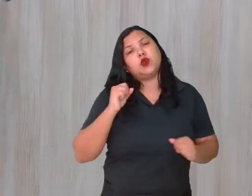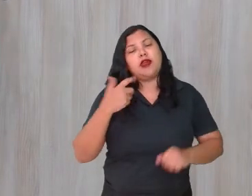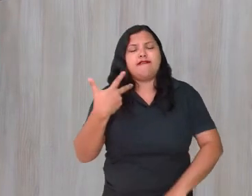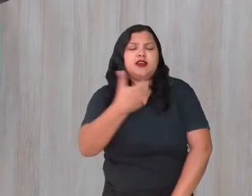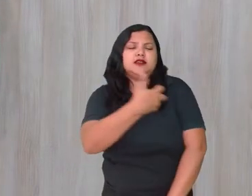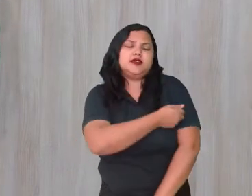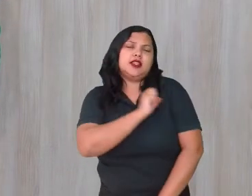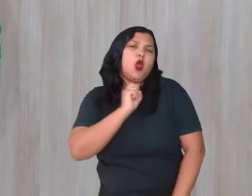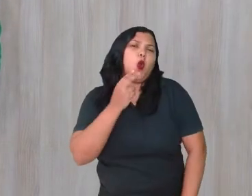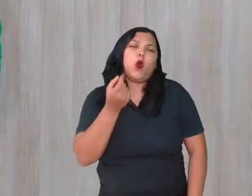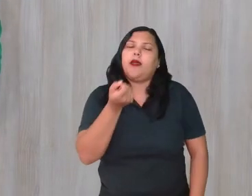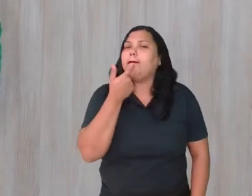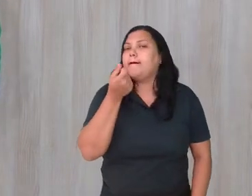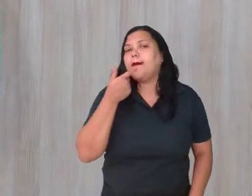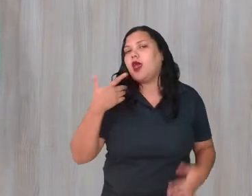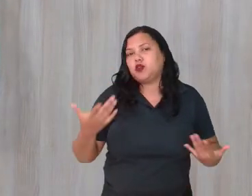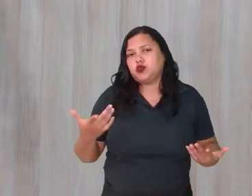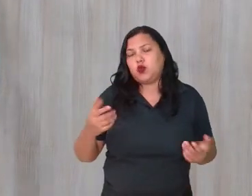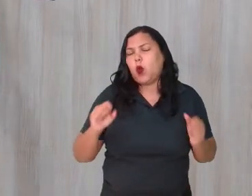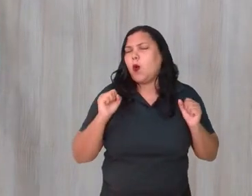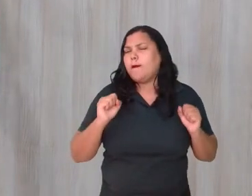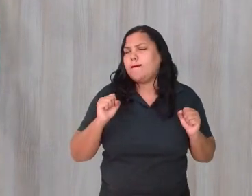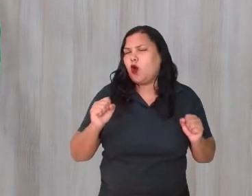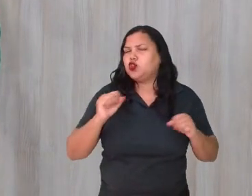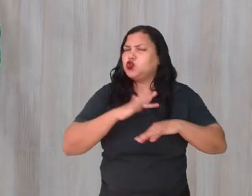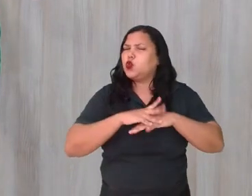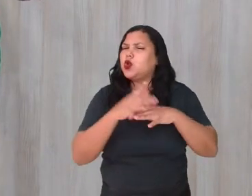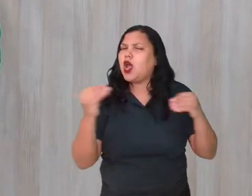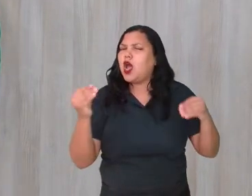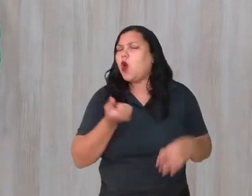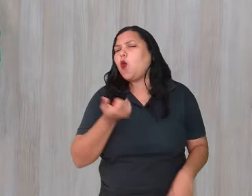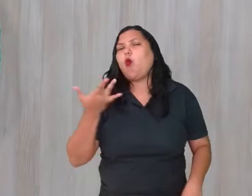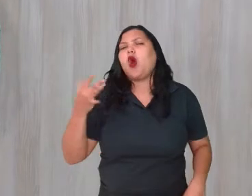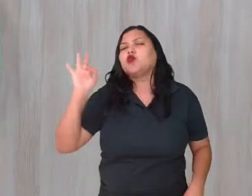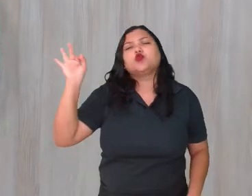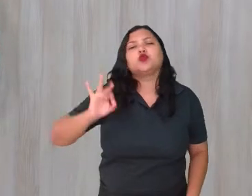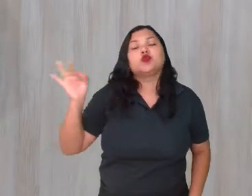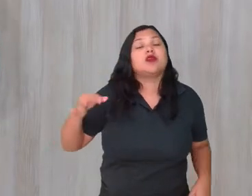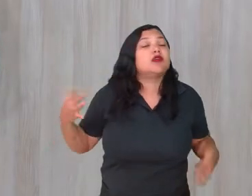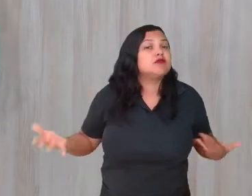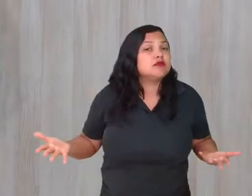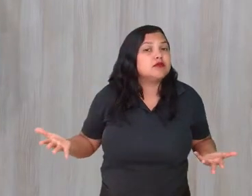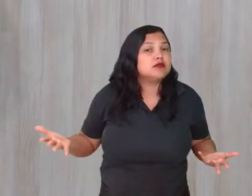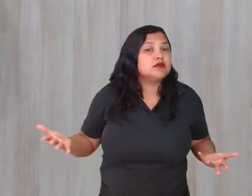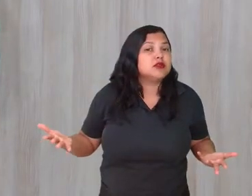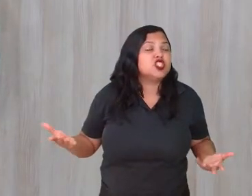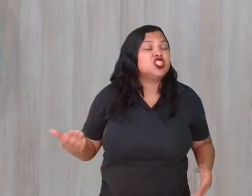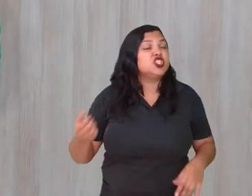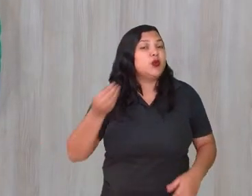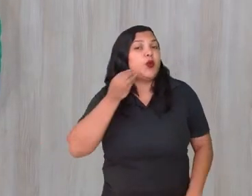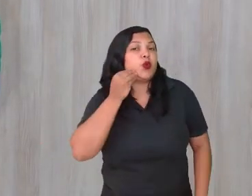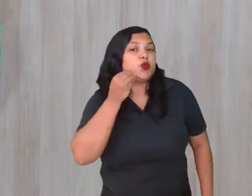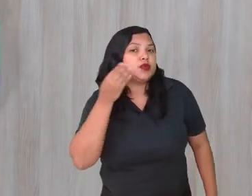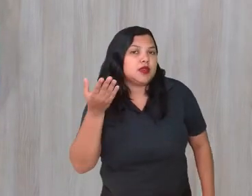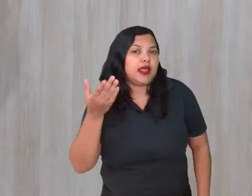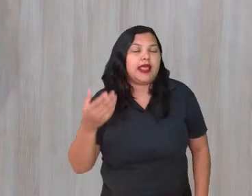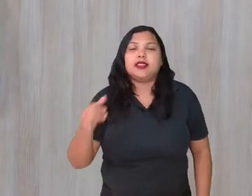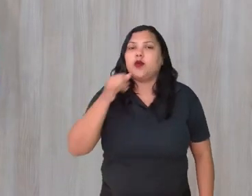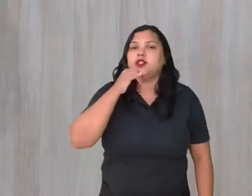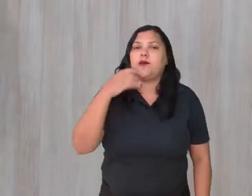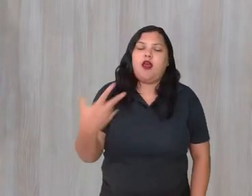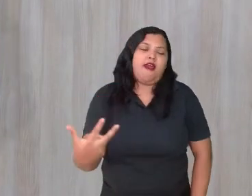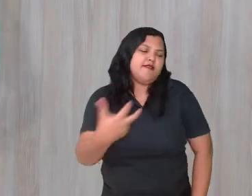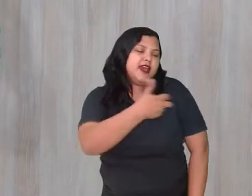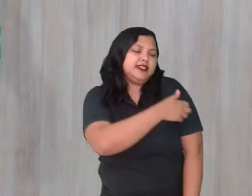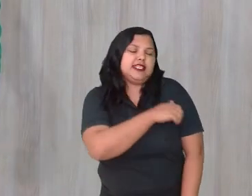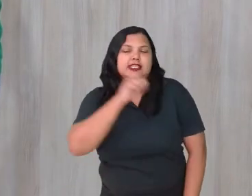um determinado remédio. Recentemente, agora na pandemia, tinha muito isso nos noticiários, né? Ou seja, a vacina A, a